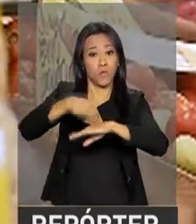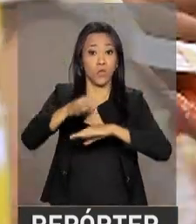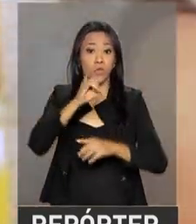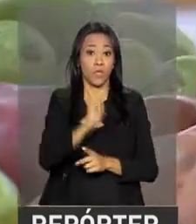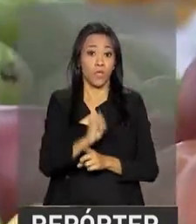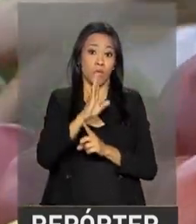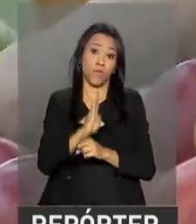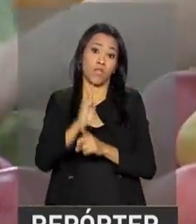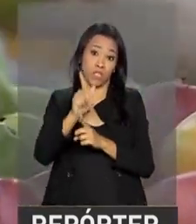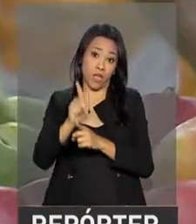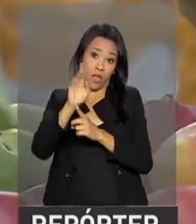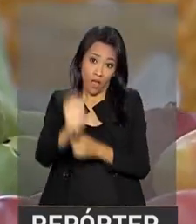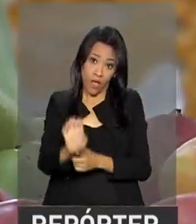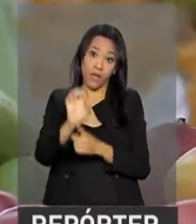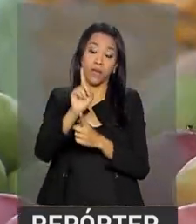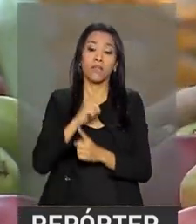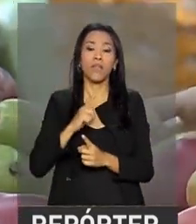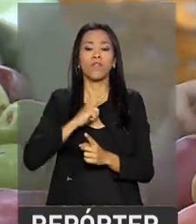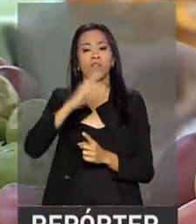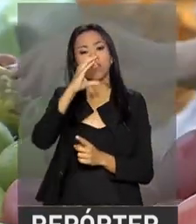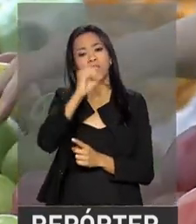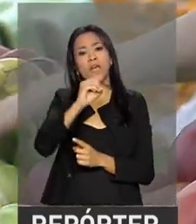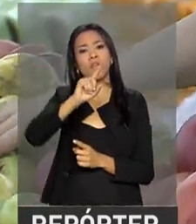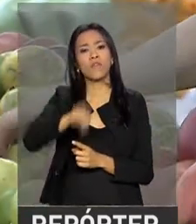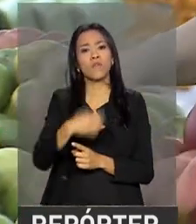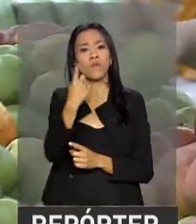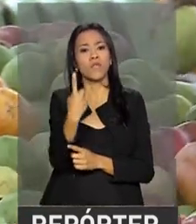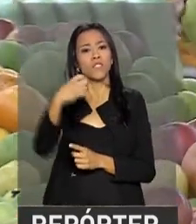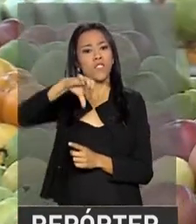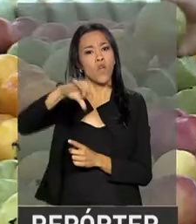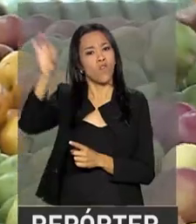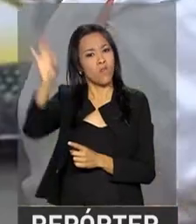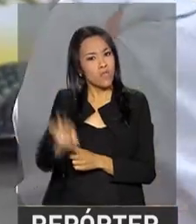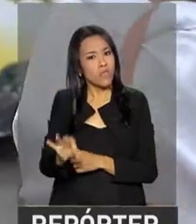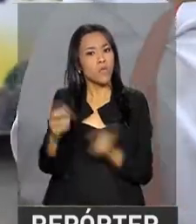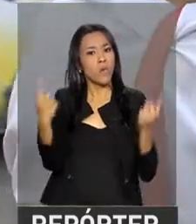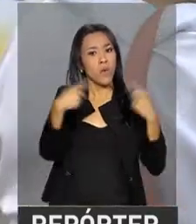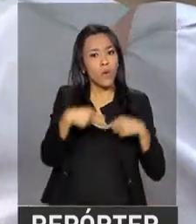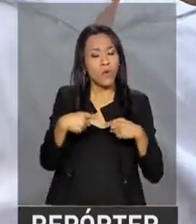registrou em agosto uma variação de 0,19% contra